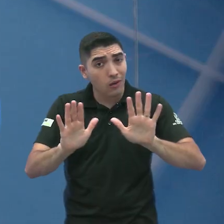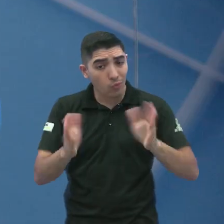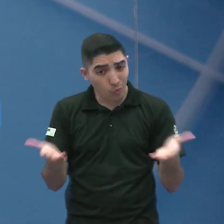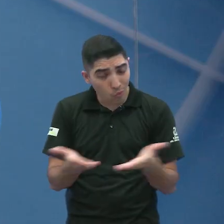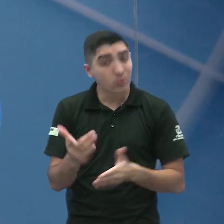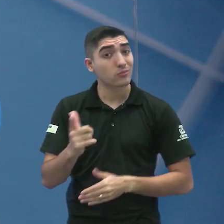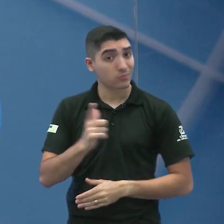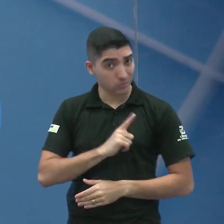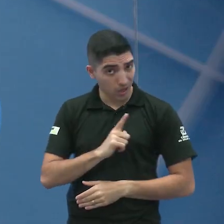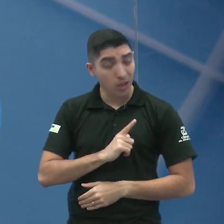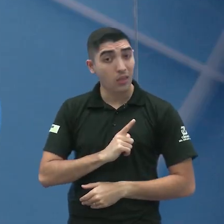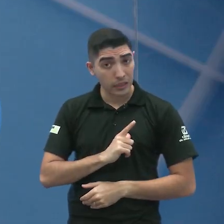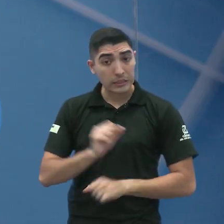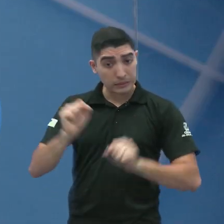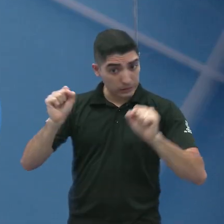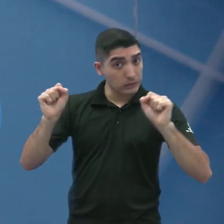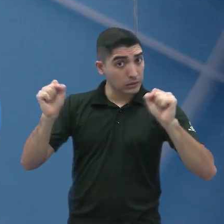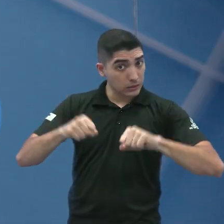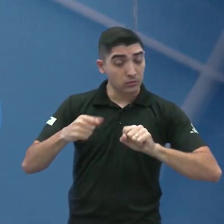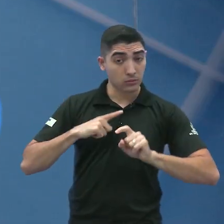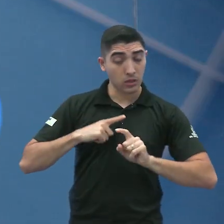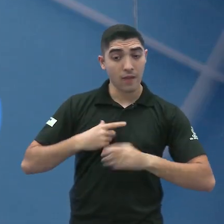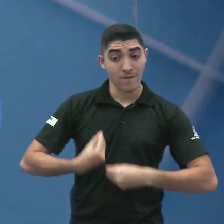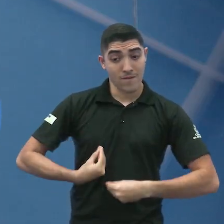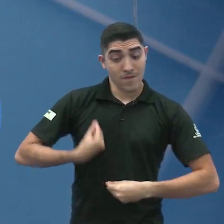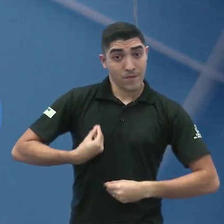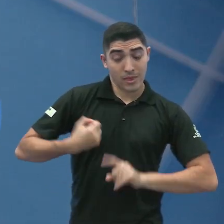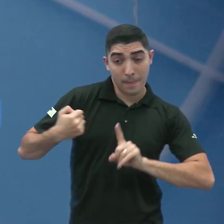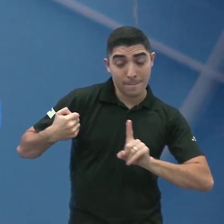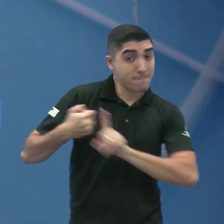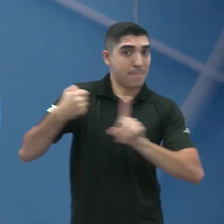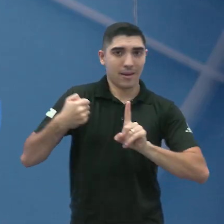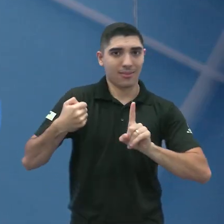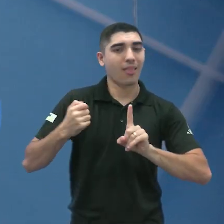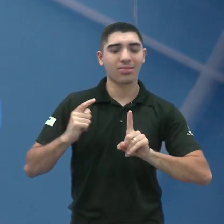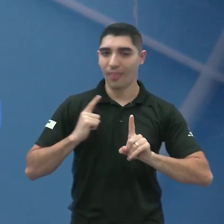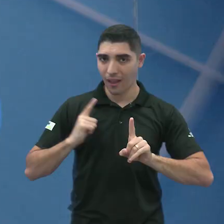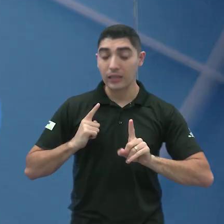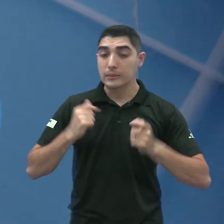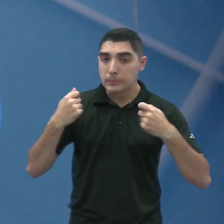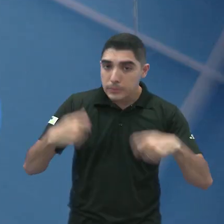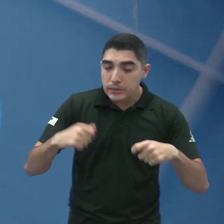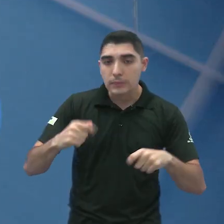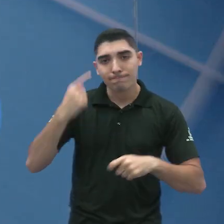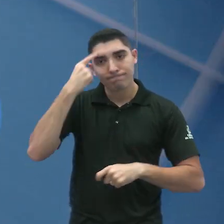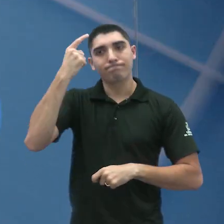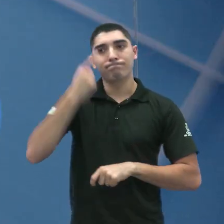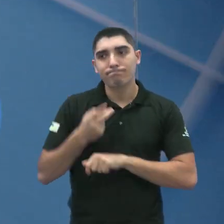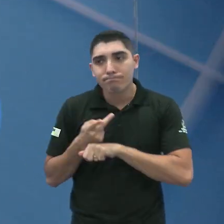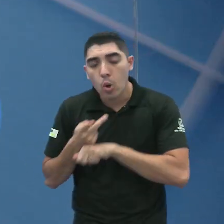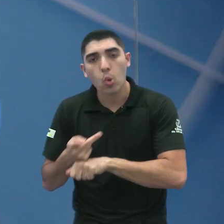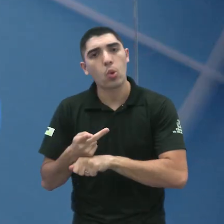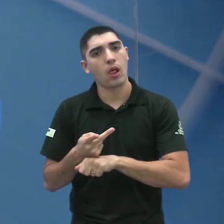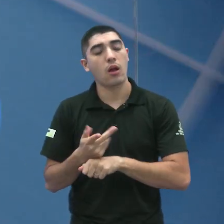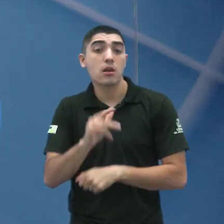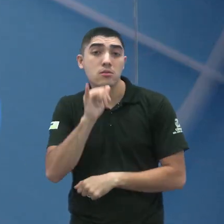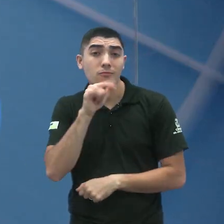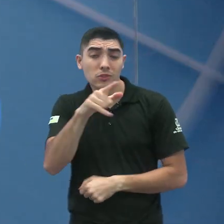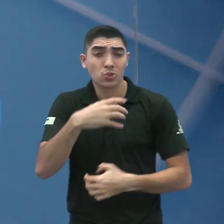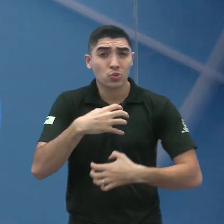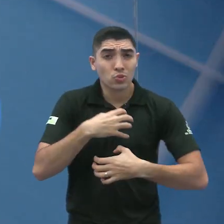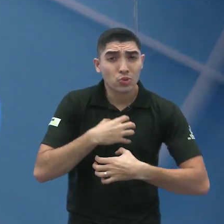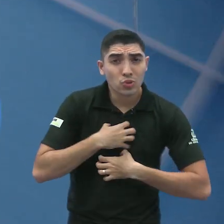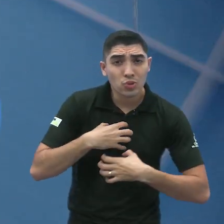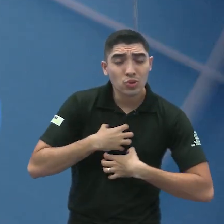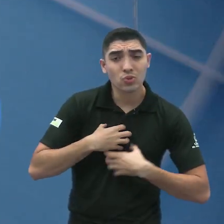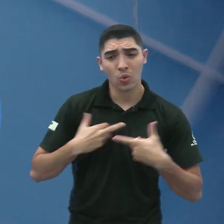tem impactos muito sérios, inclusive, na vida das pessoas, a gente precisa ir atrás. Então, se você estiver, né, passando